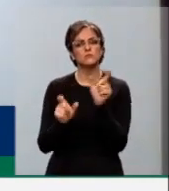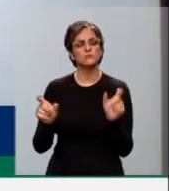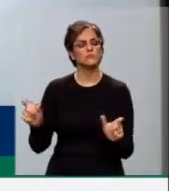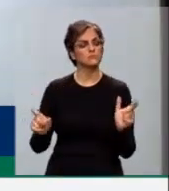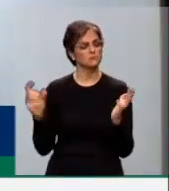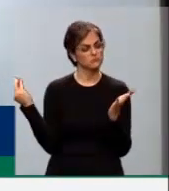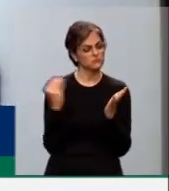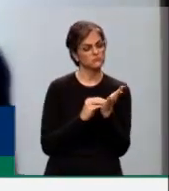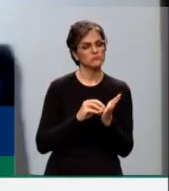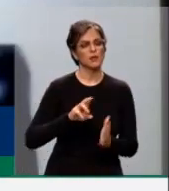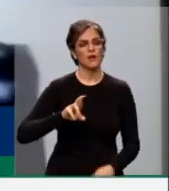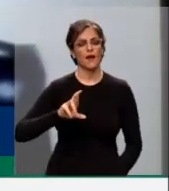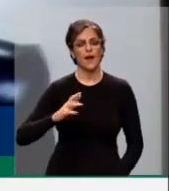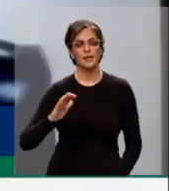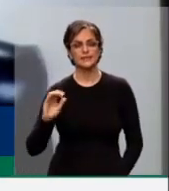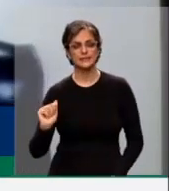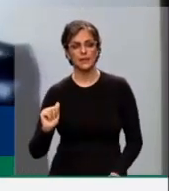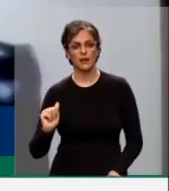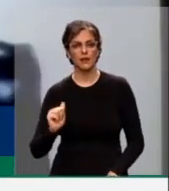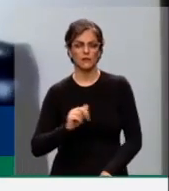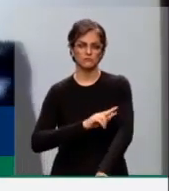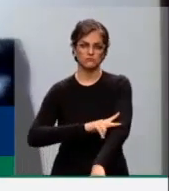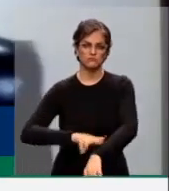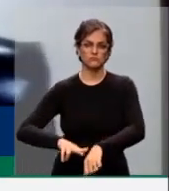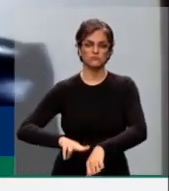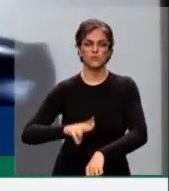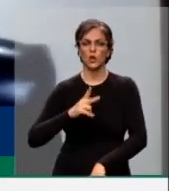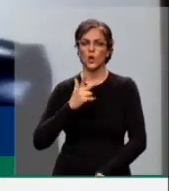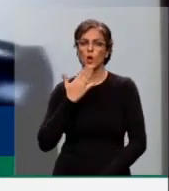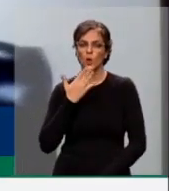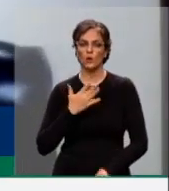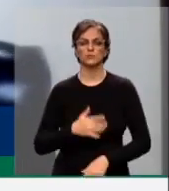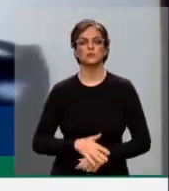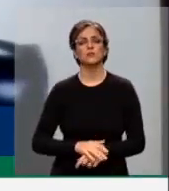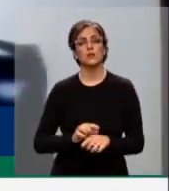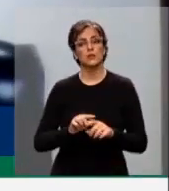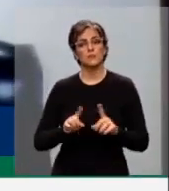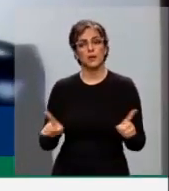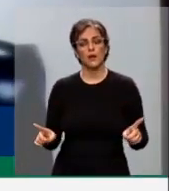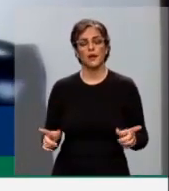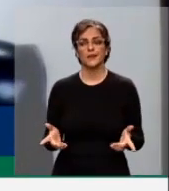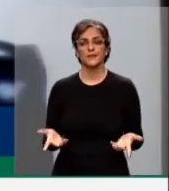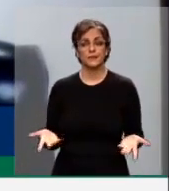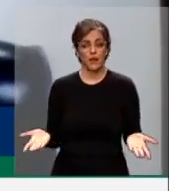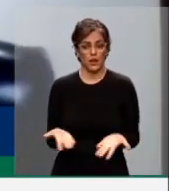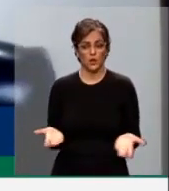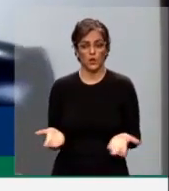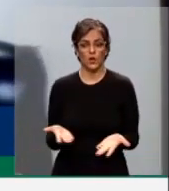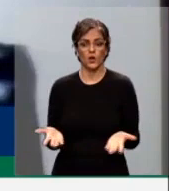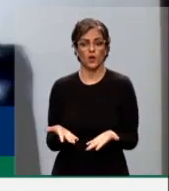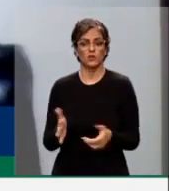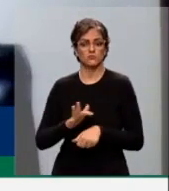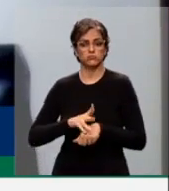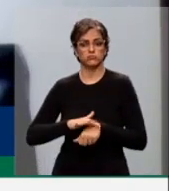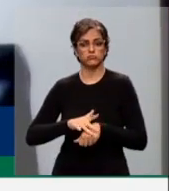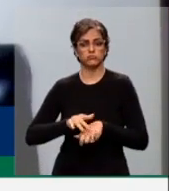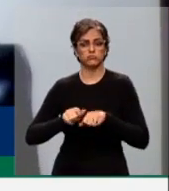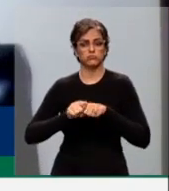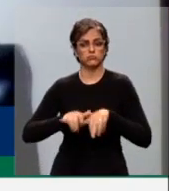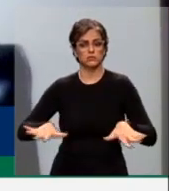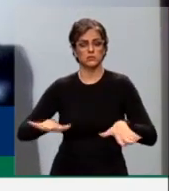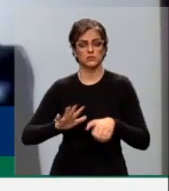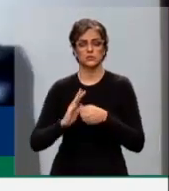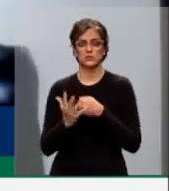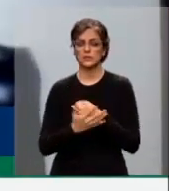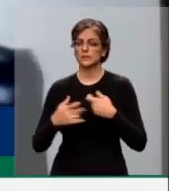raça-cor. E, no caso da pandemia, isso tornou uma necessidade que, inclusive, não foi